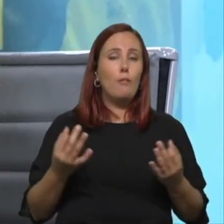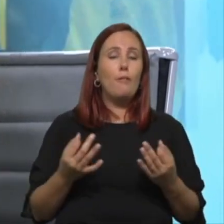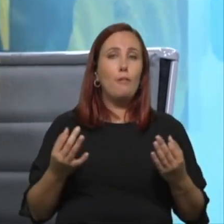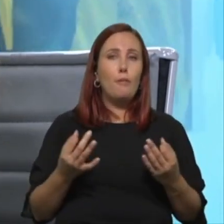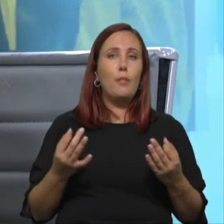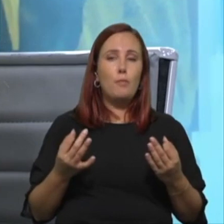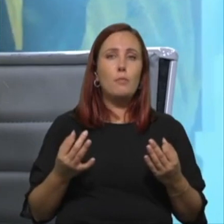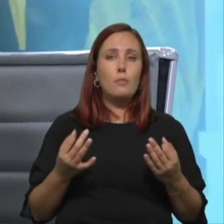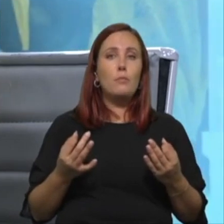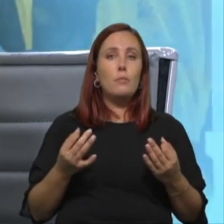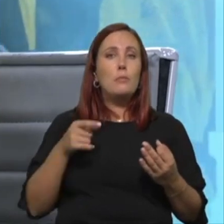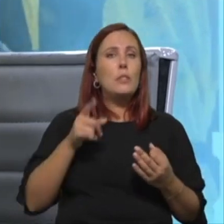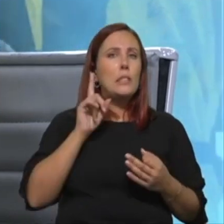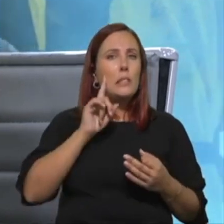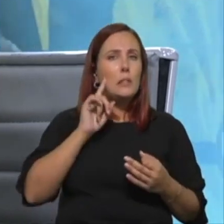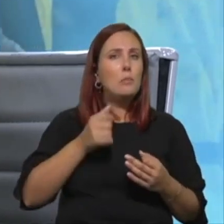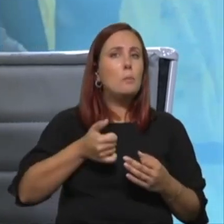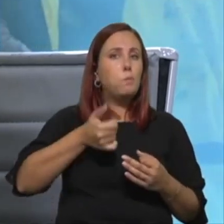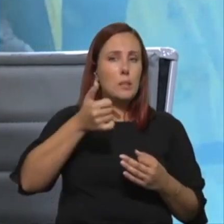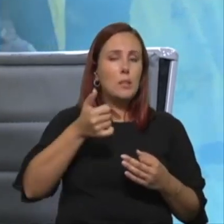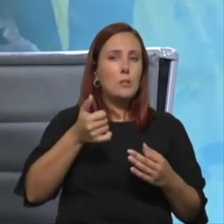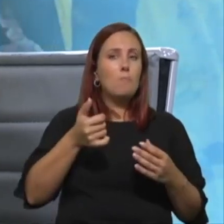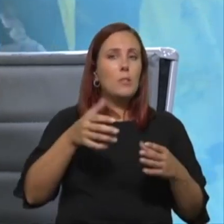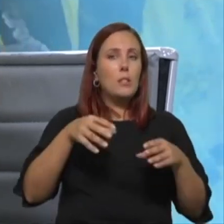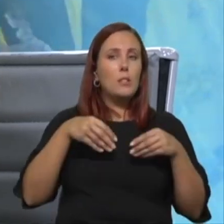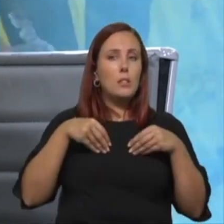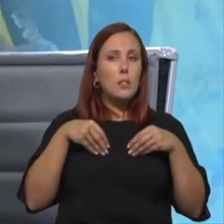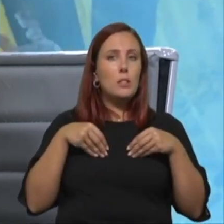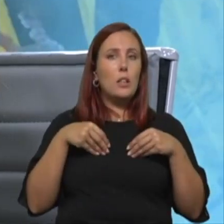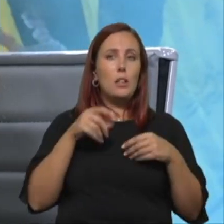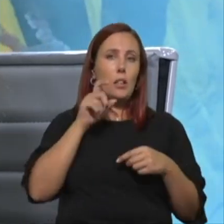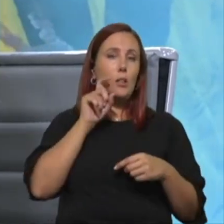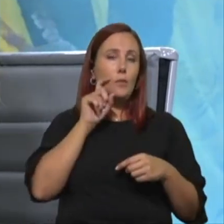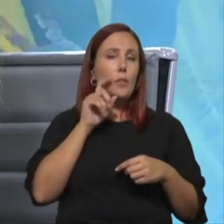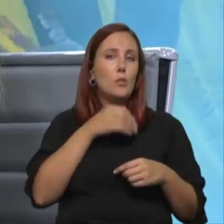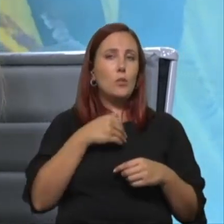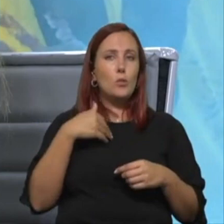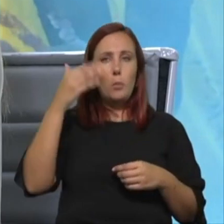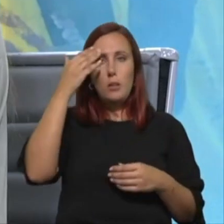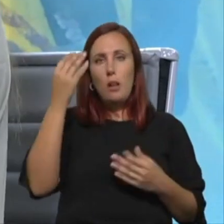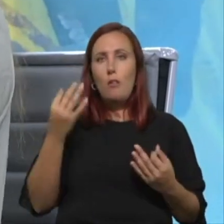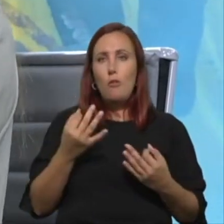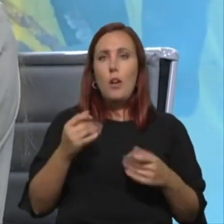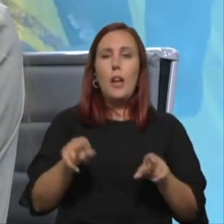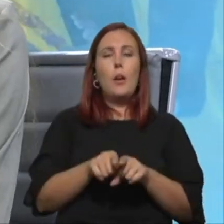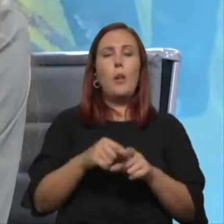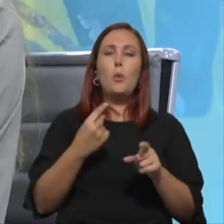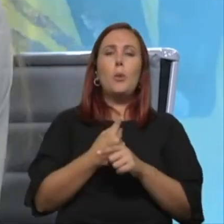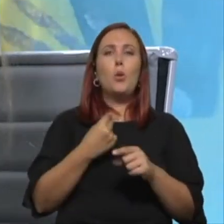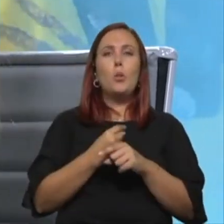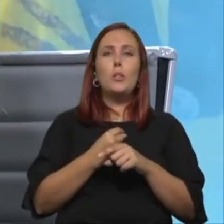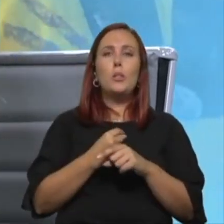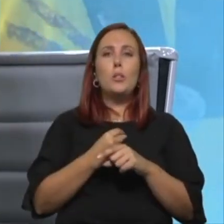é o elemento que tem que tomar a seu cargo a defesa da saúde mental. Pronto. Não pode ser colocada como algo que nos vai